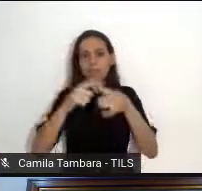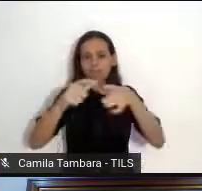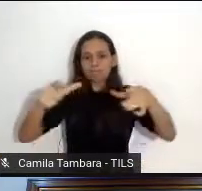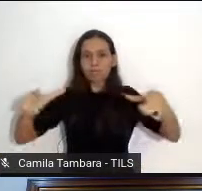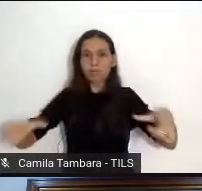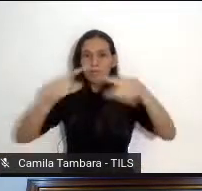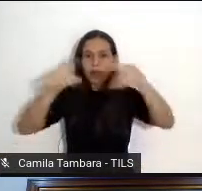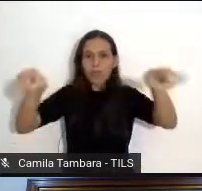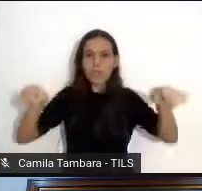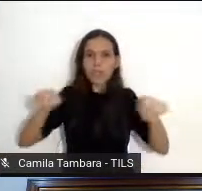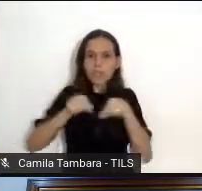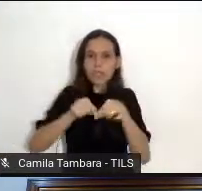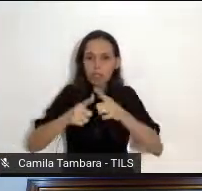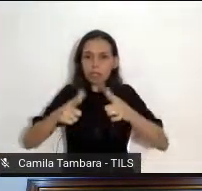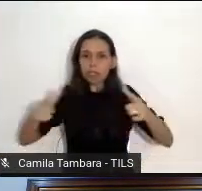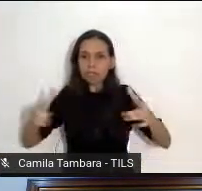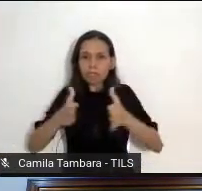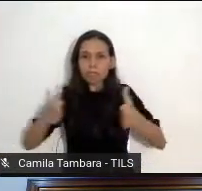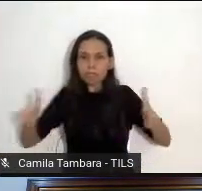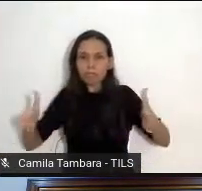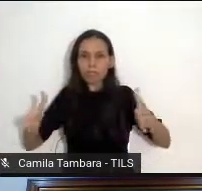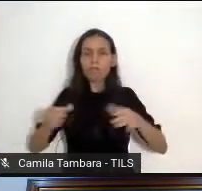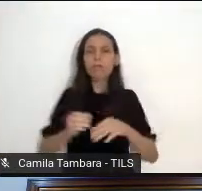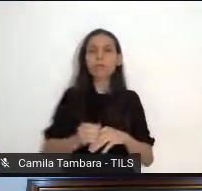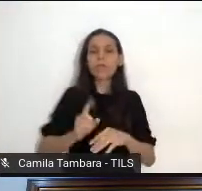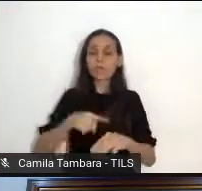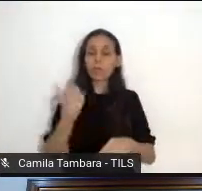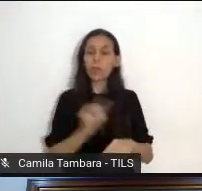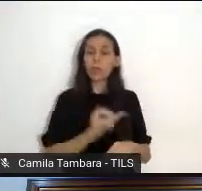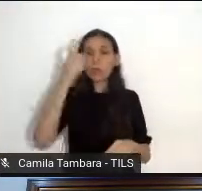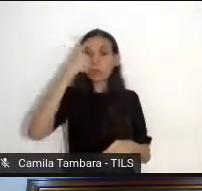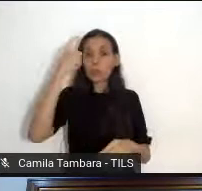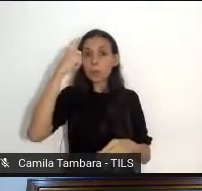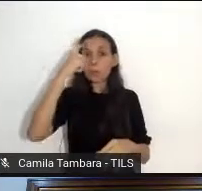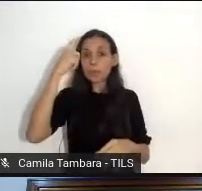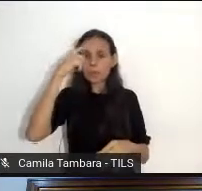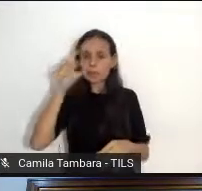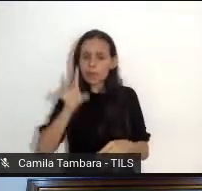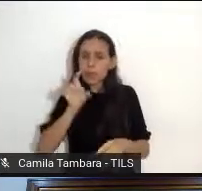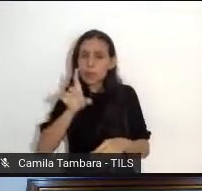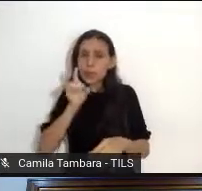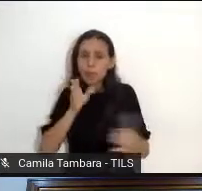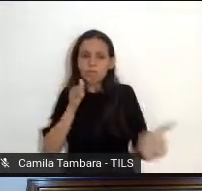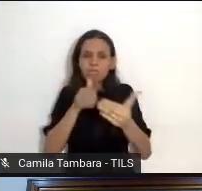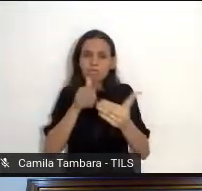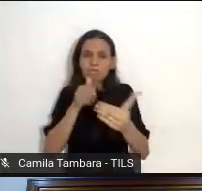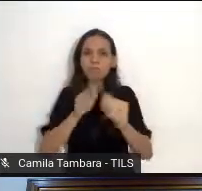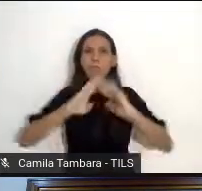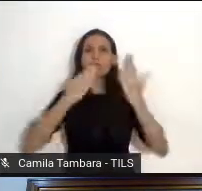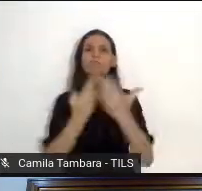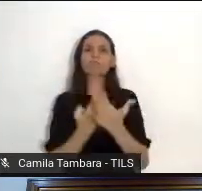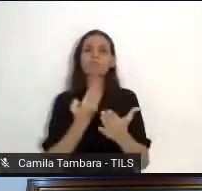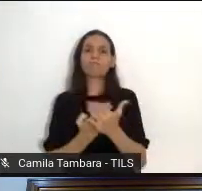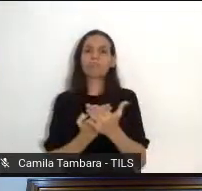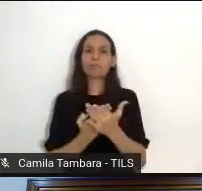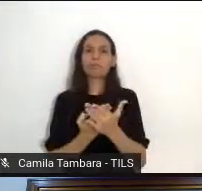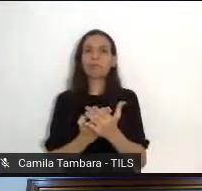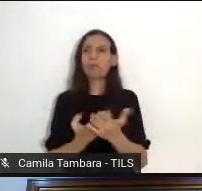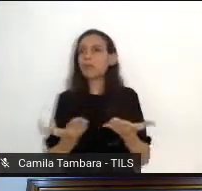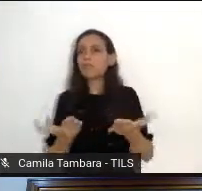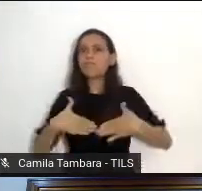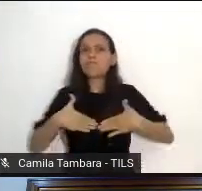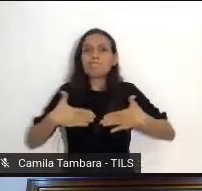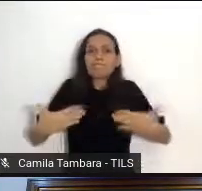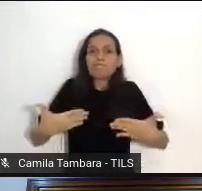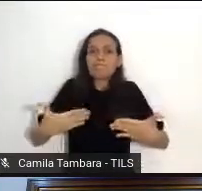de aula, então todo o nosso pensamento acaba se voltando muito para aquele espaço. E, de repente, o maior desafio diante